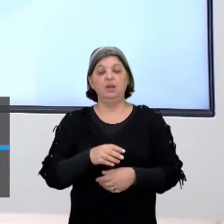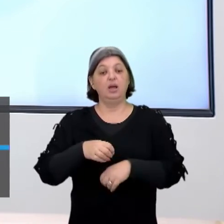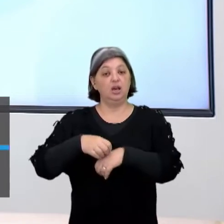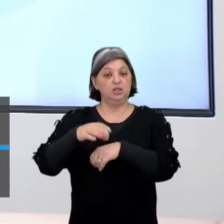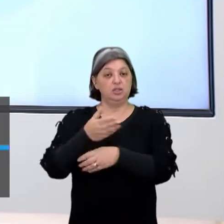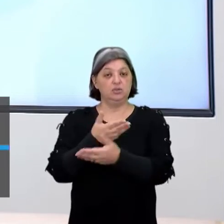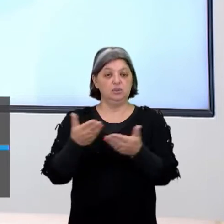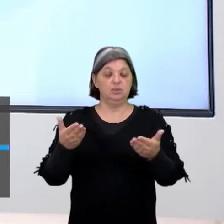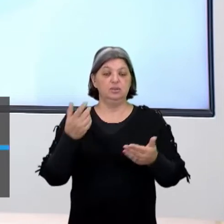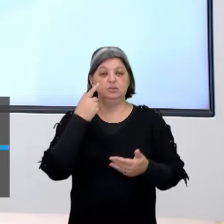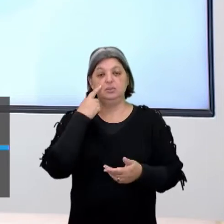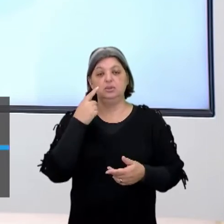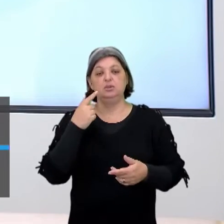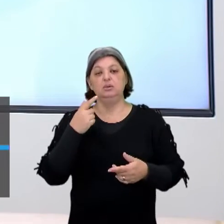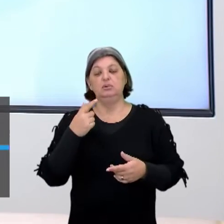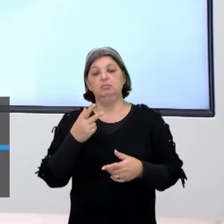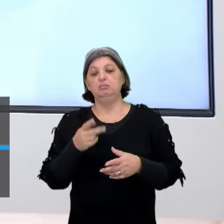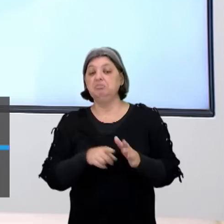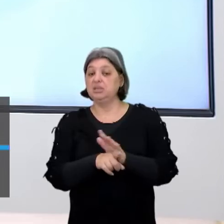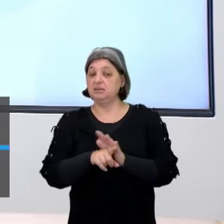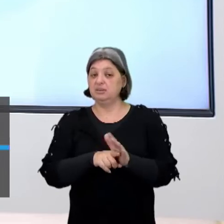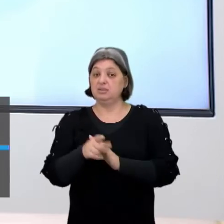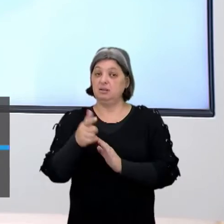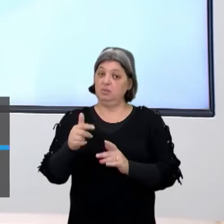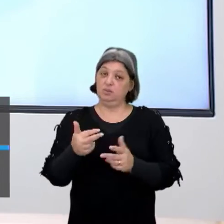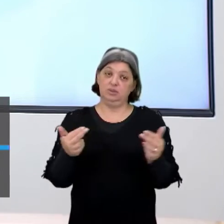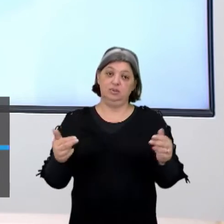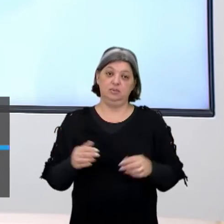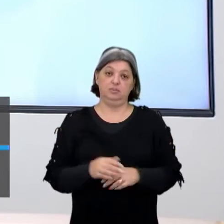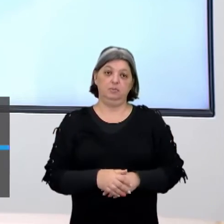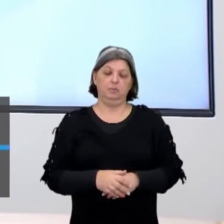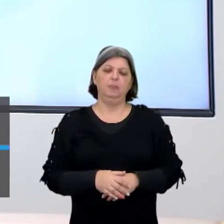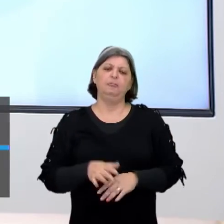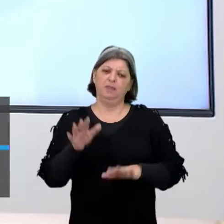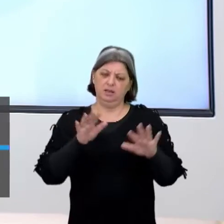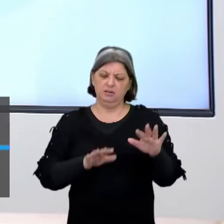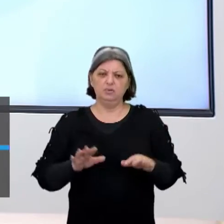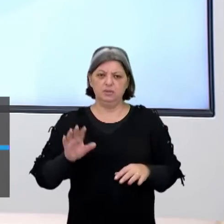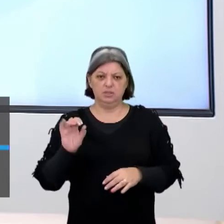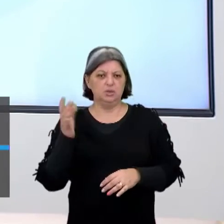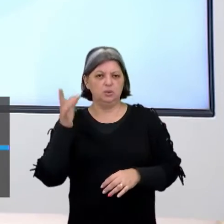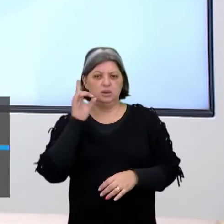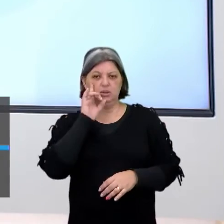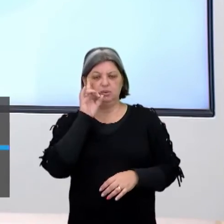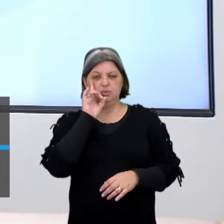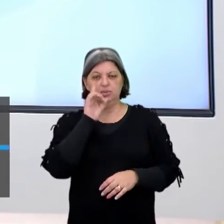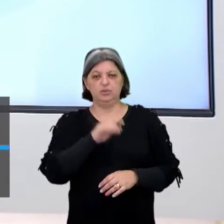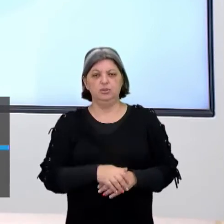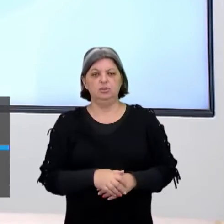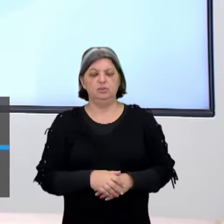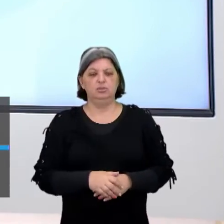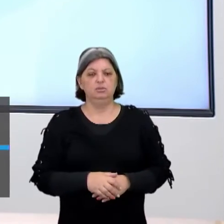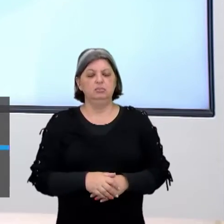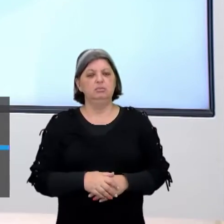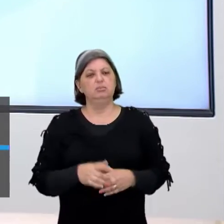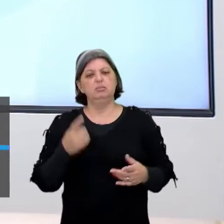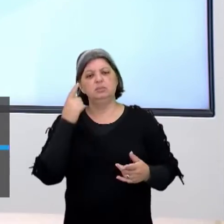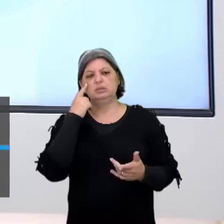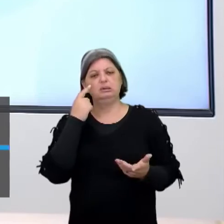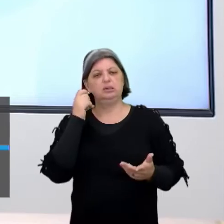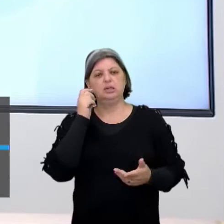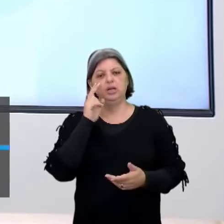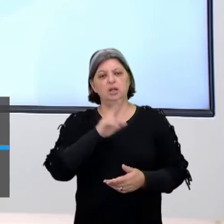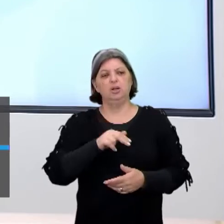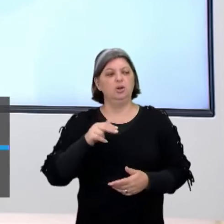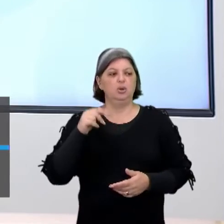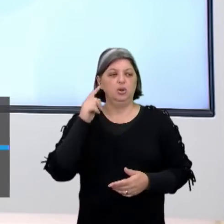você buscar outras situações aí, até muito corriqueiras, assim, que você vai dizer assim, poxa, nunca imaginei que isso aí retratasse, né,